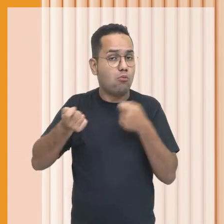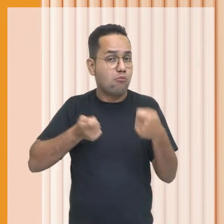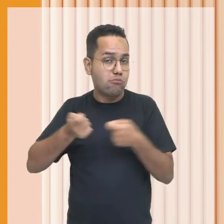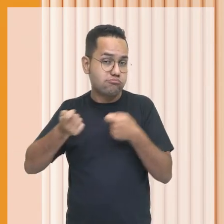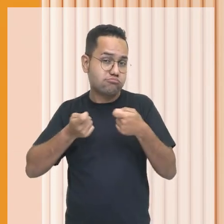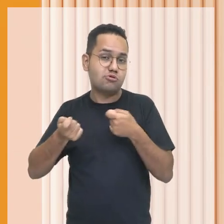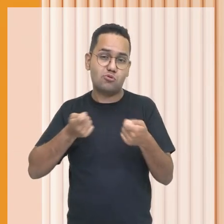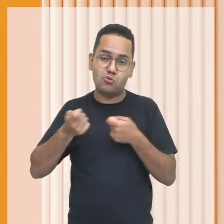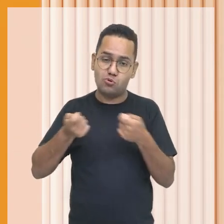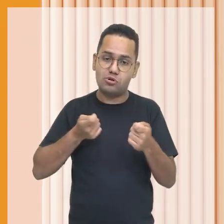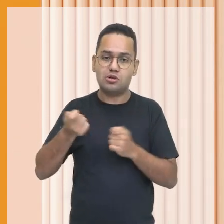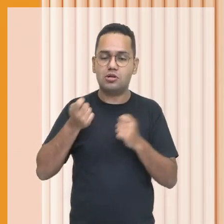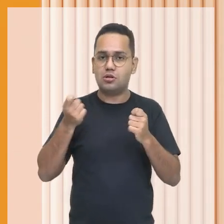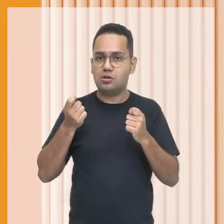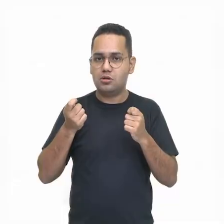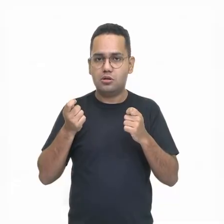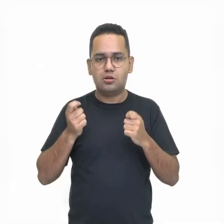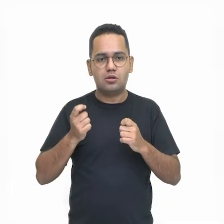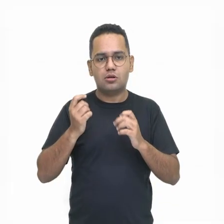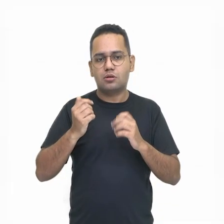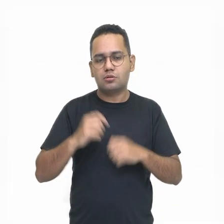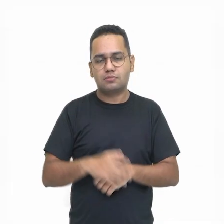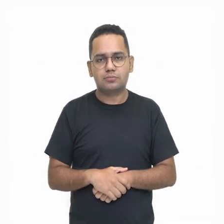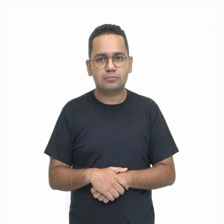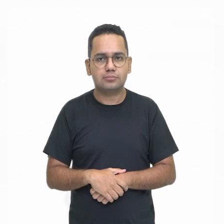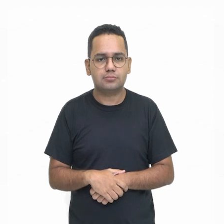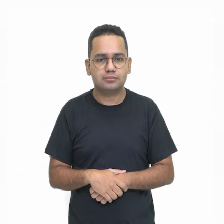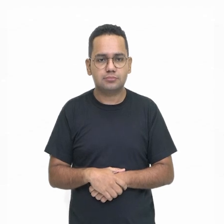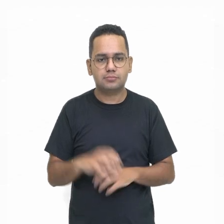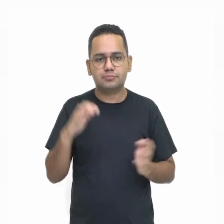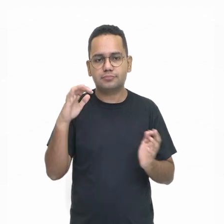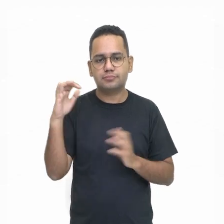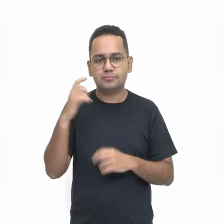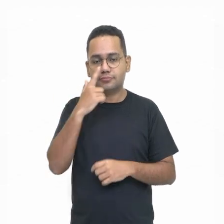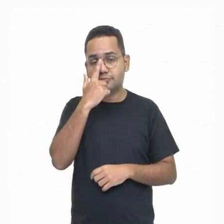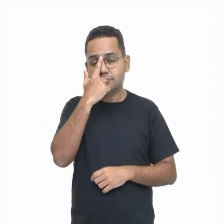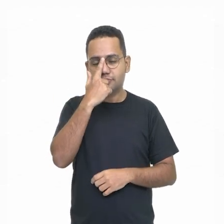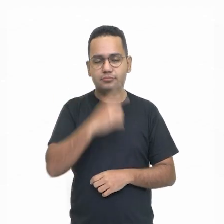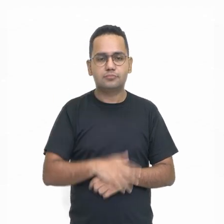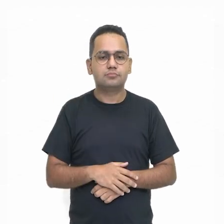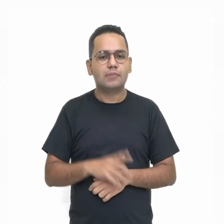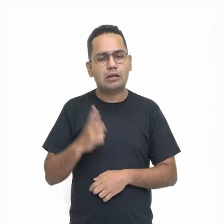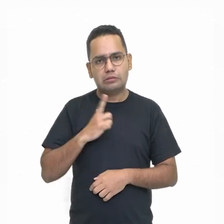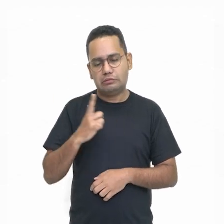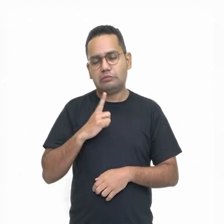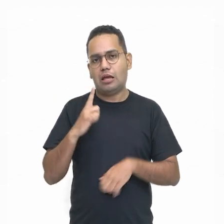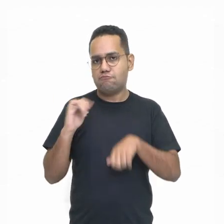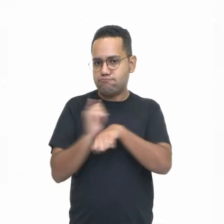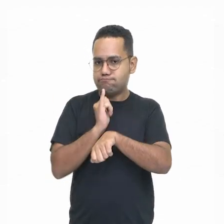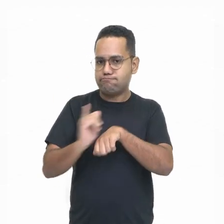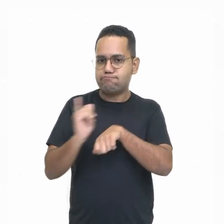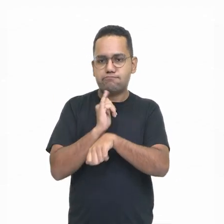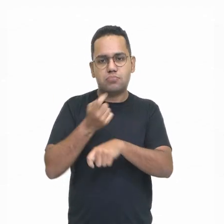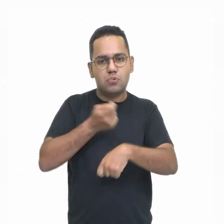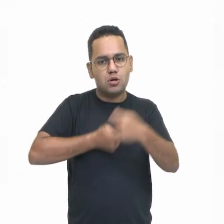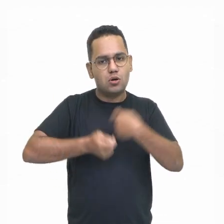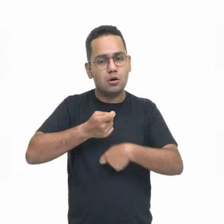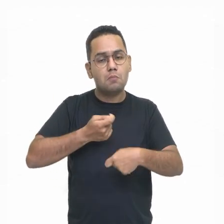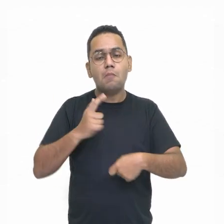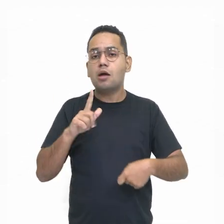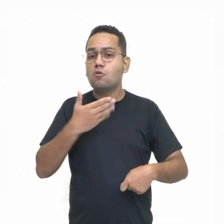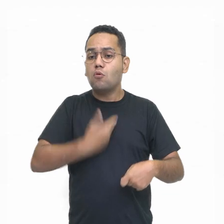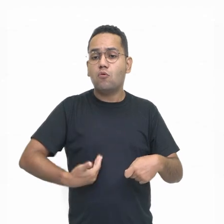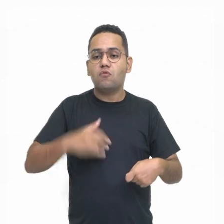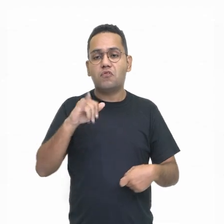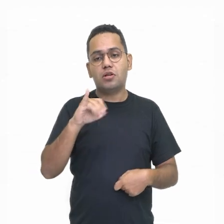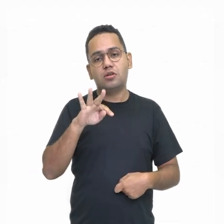sempre menor, ok? Continuando. Além das medidas econômicas, o governo Itamar Franco também